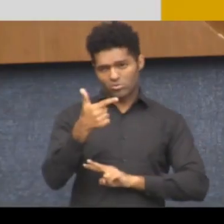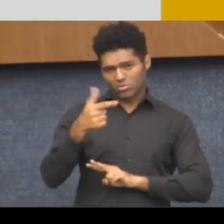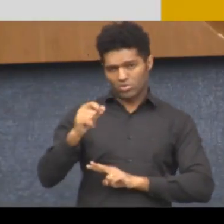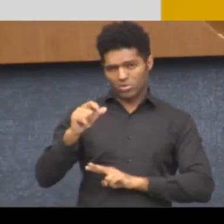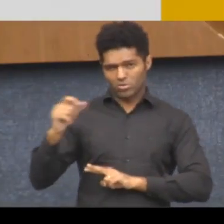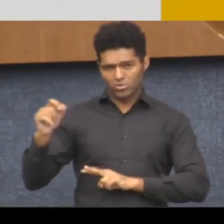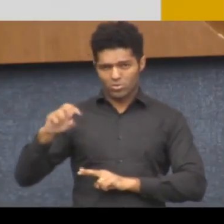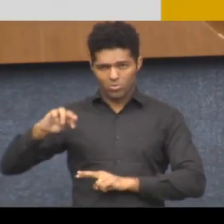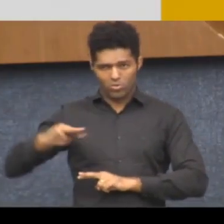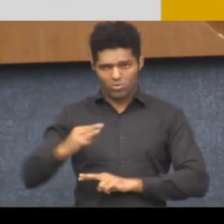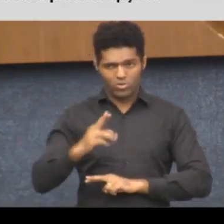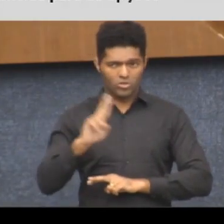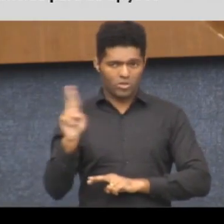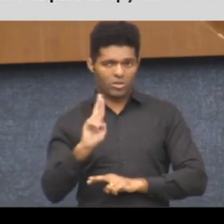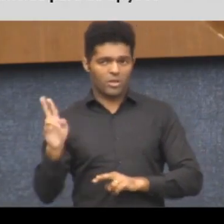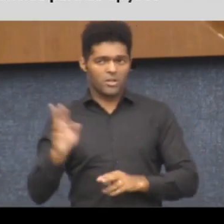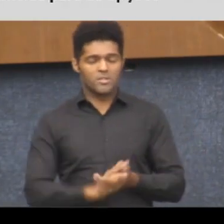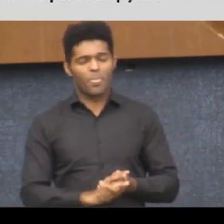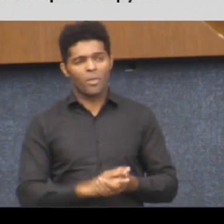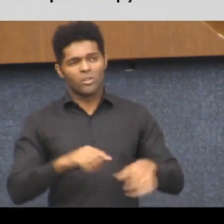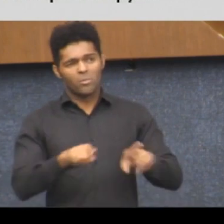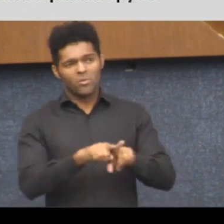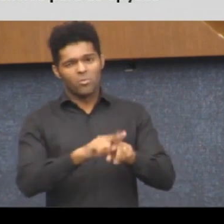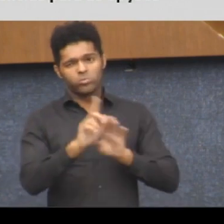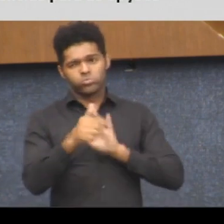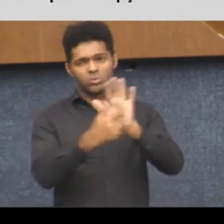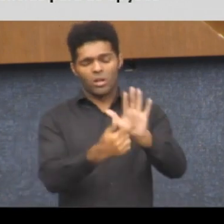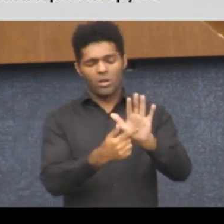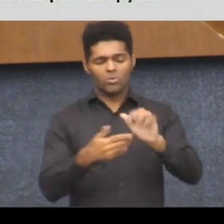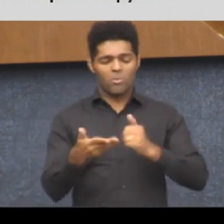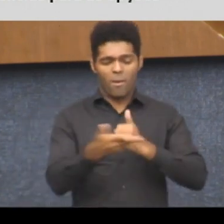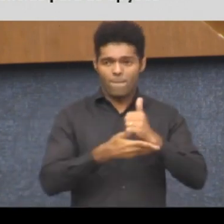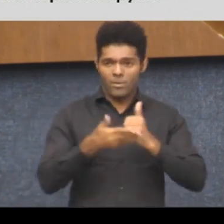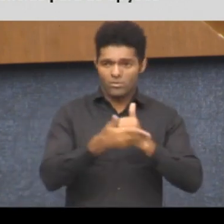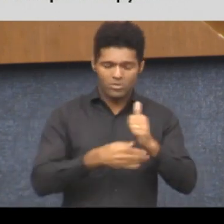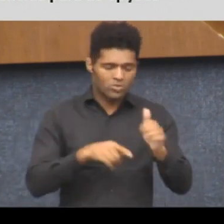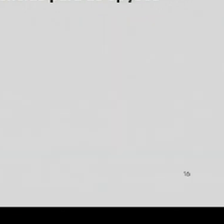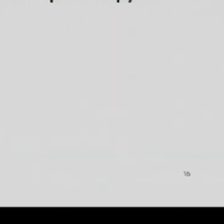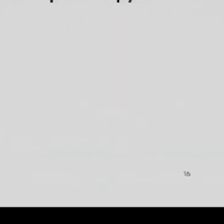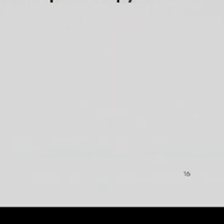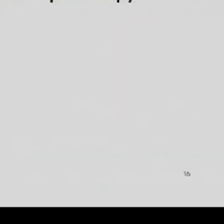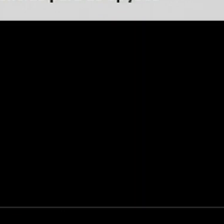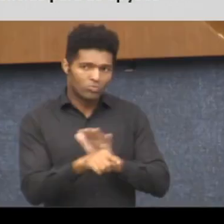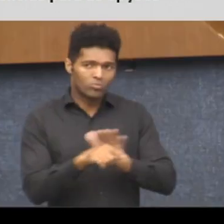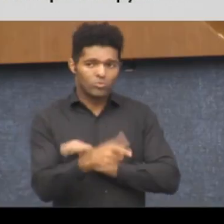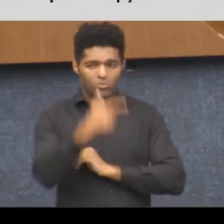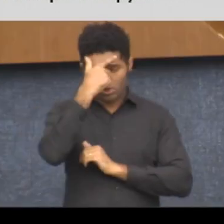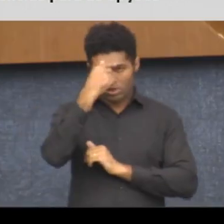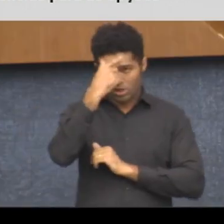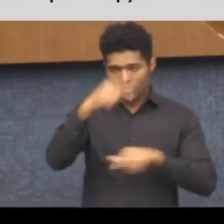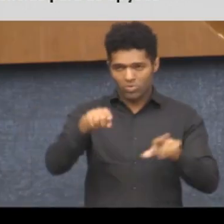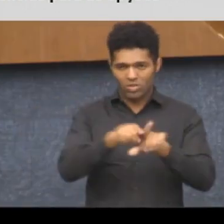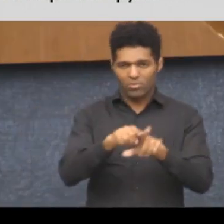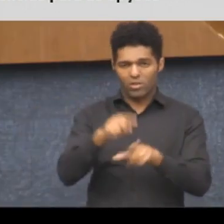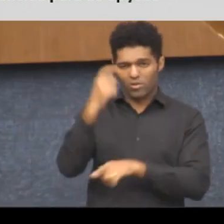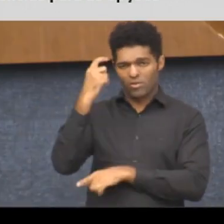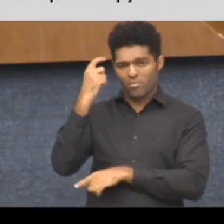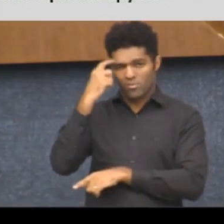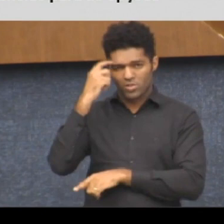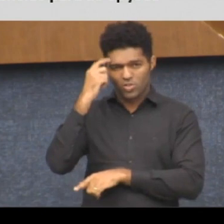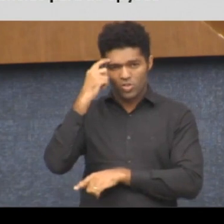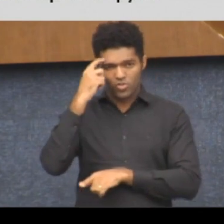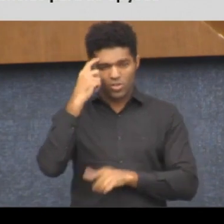fazer, então, a última ideia de informar essa política baseada em evidências. Então, imagine que a gente tem, né, um